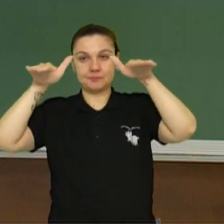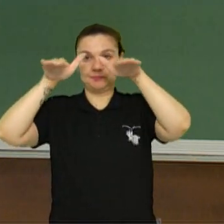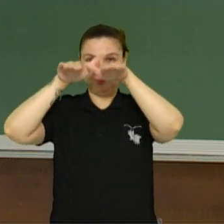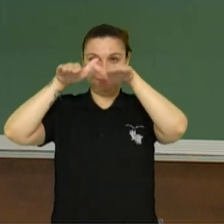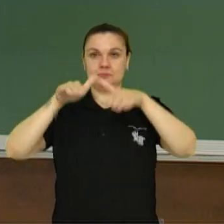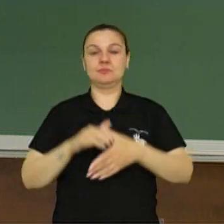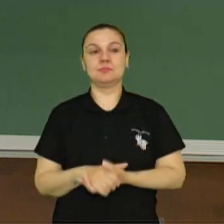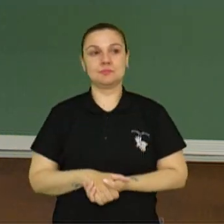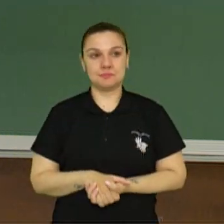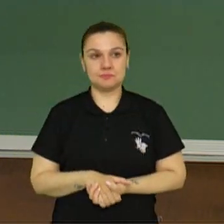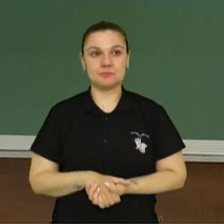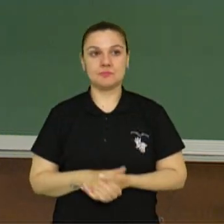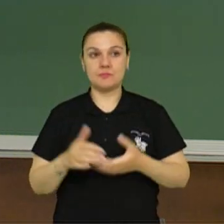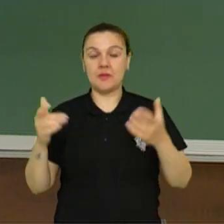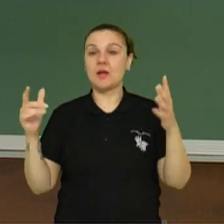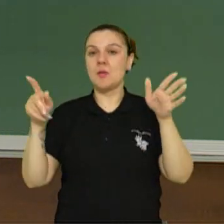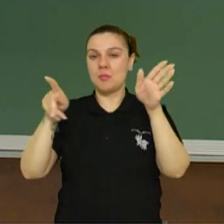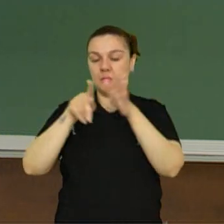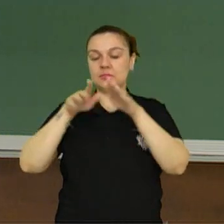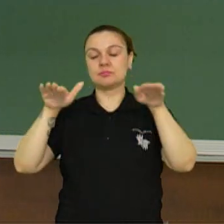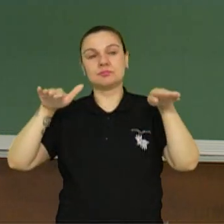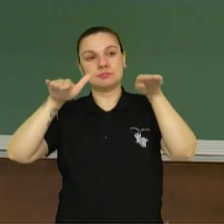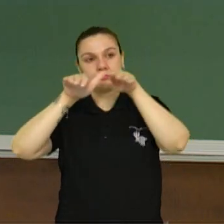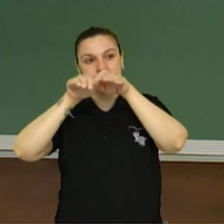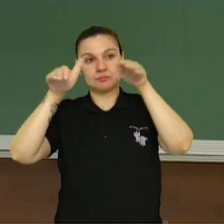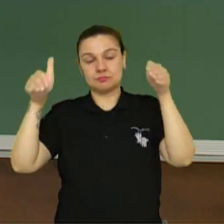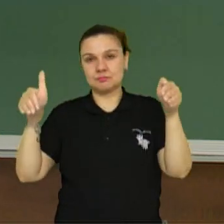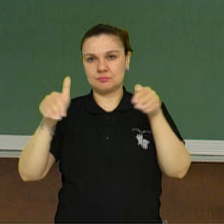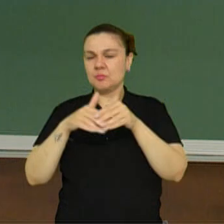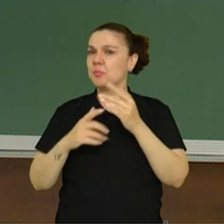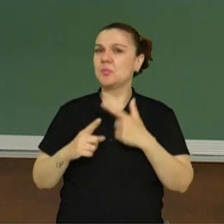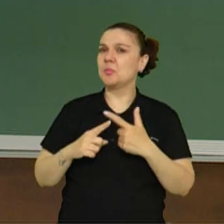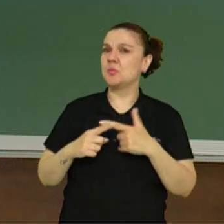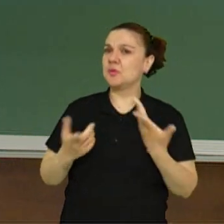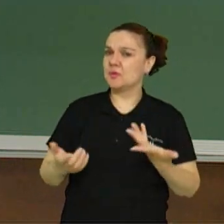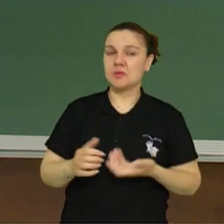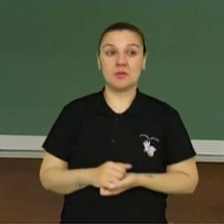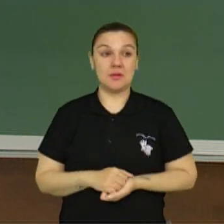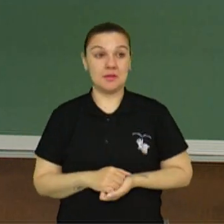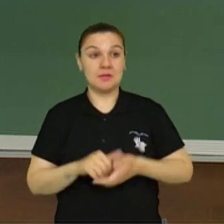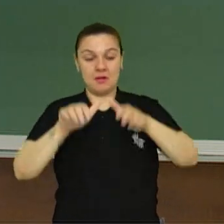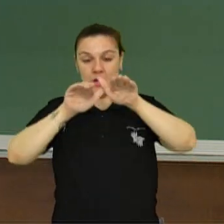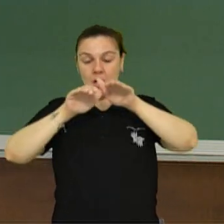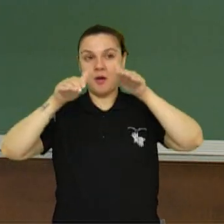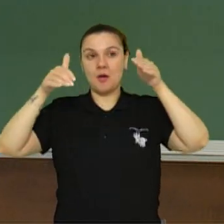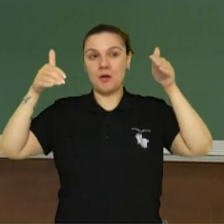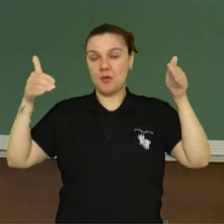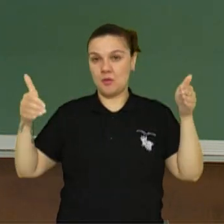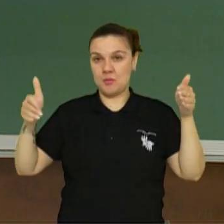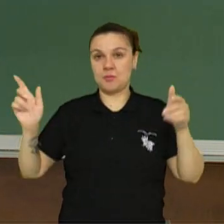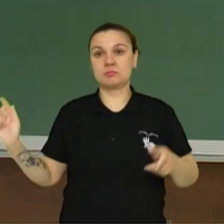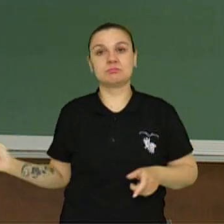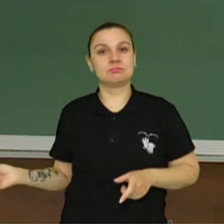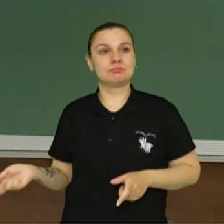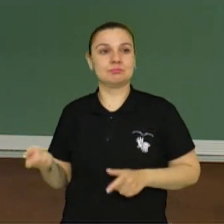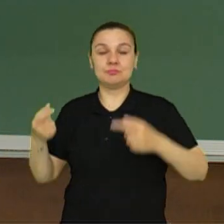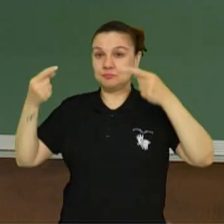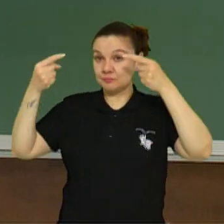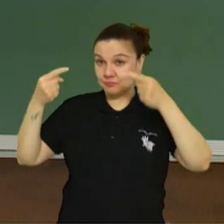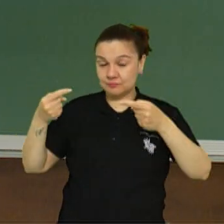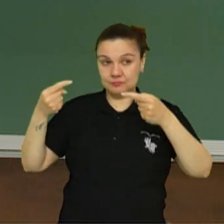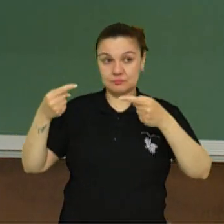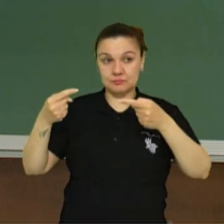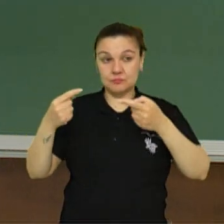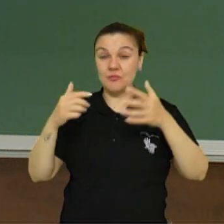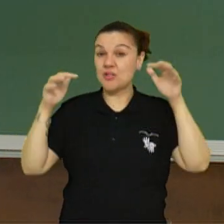dos grandes slams, elas têm esse processo de fechamento. Por quê? Porque como ela é aberta, às vezes quando está acontecendo o jogo, ou vai acontecer